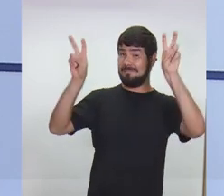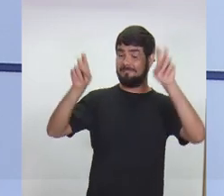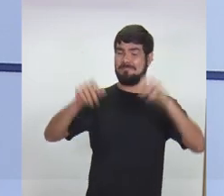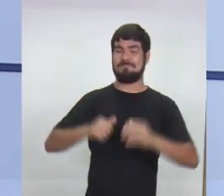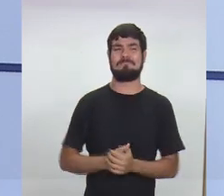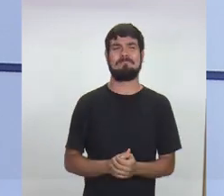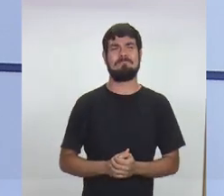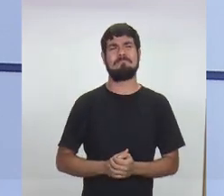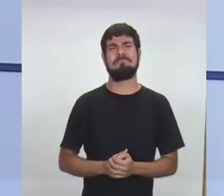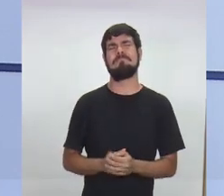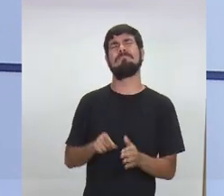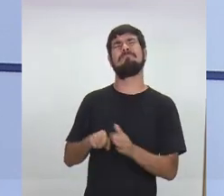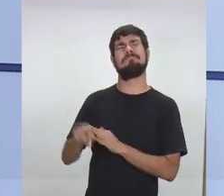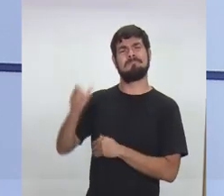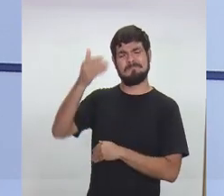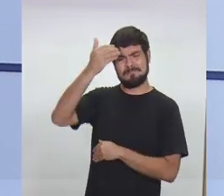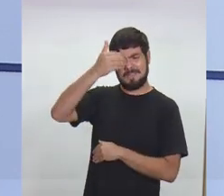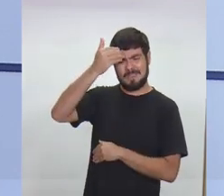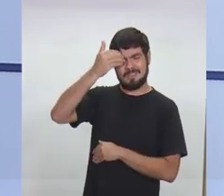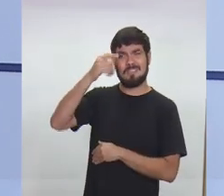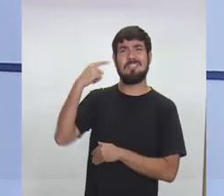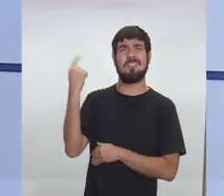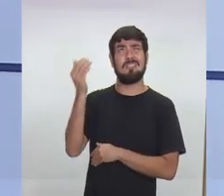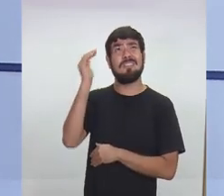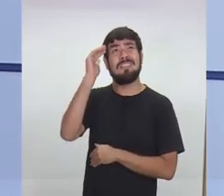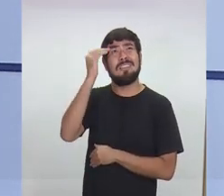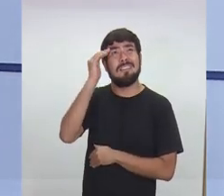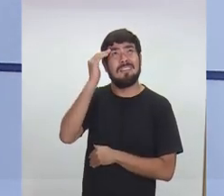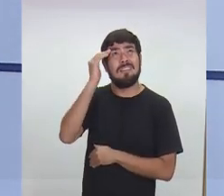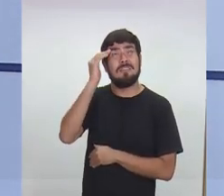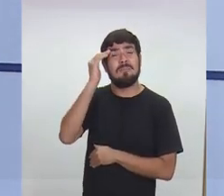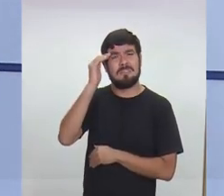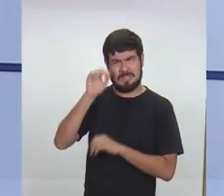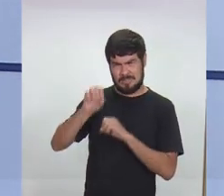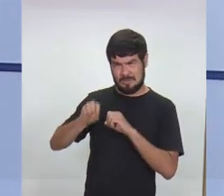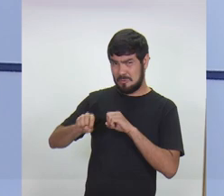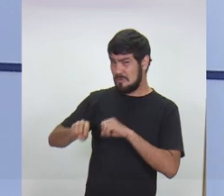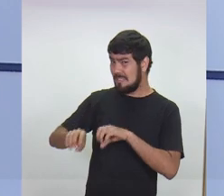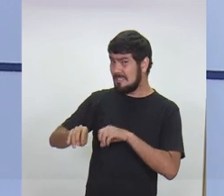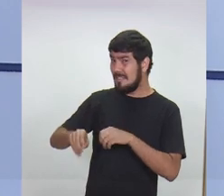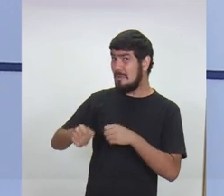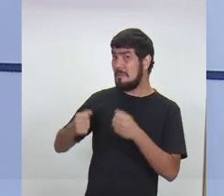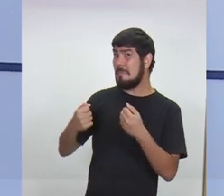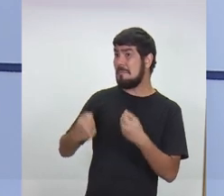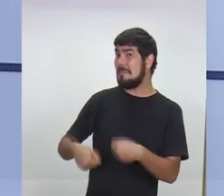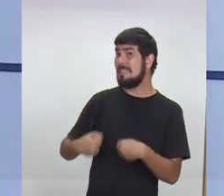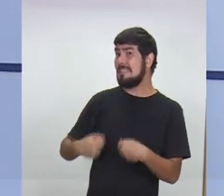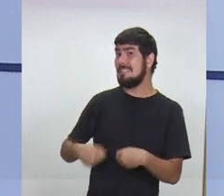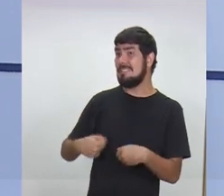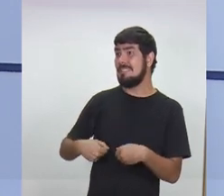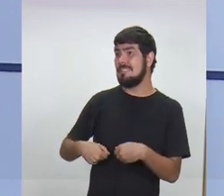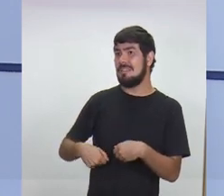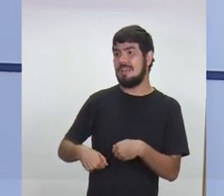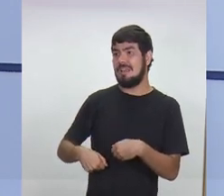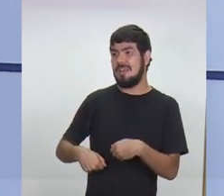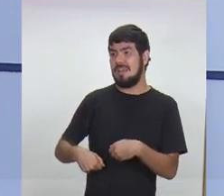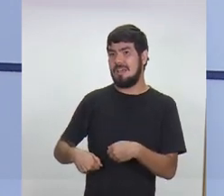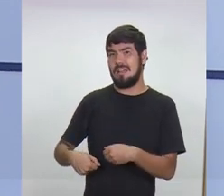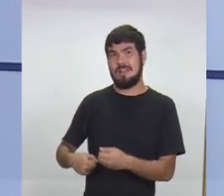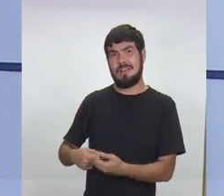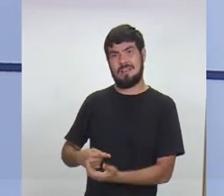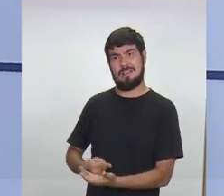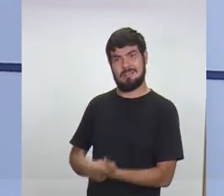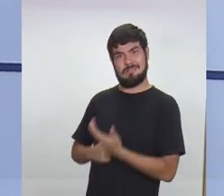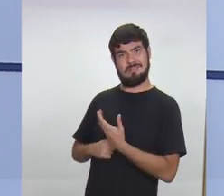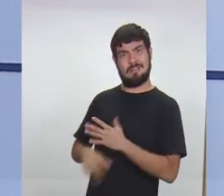candidato br nós entendemos que a educação ela precisa formar os nossos jovens para o